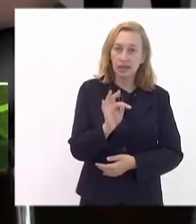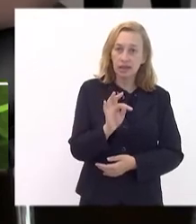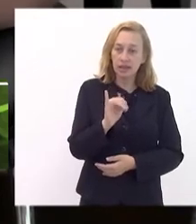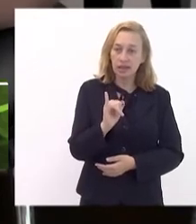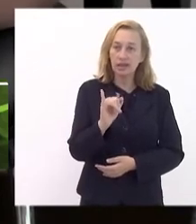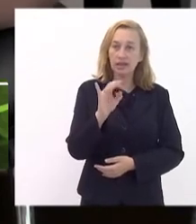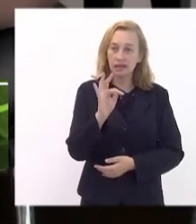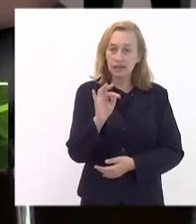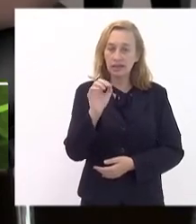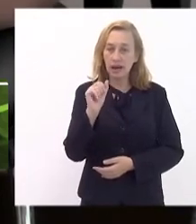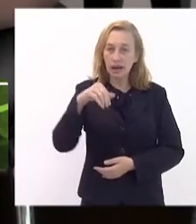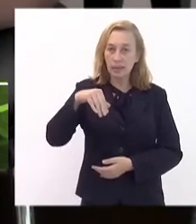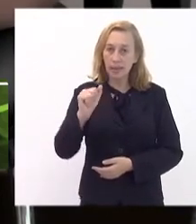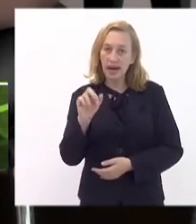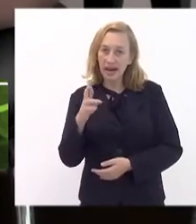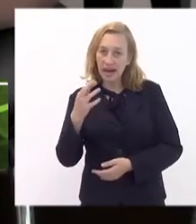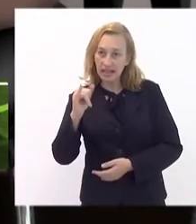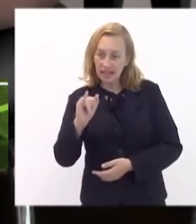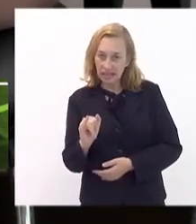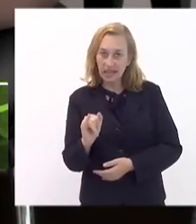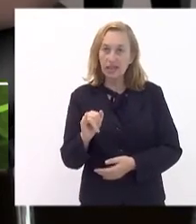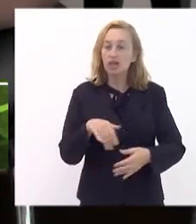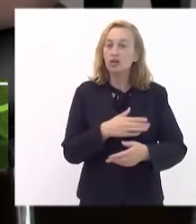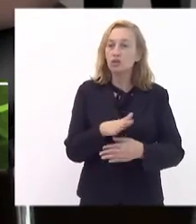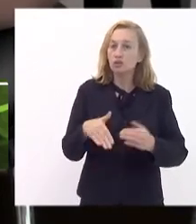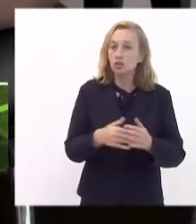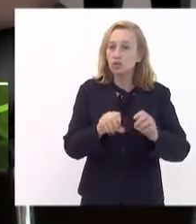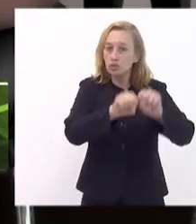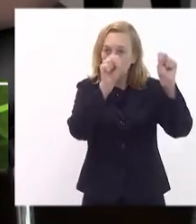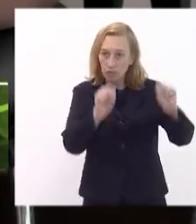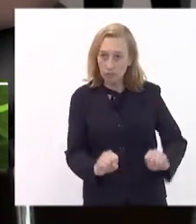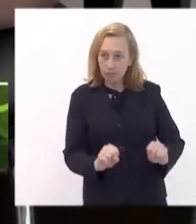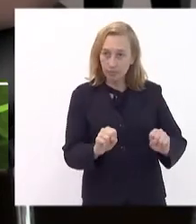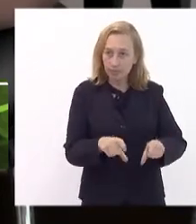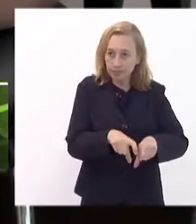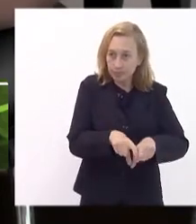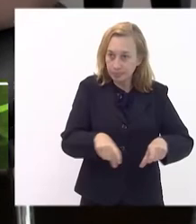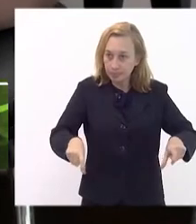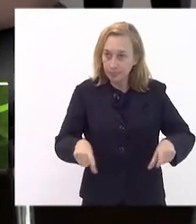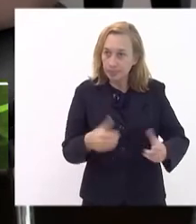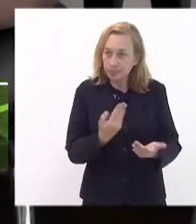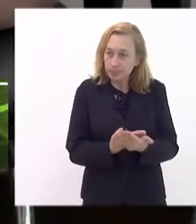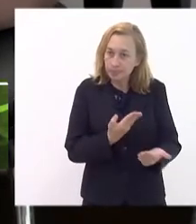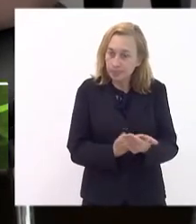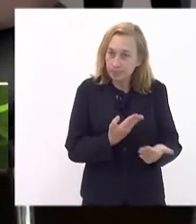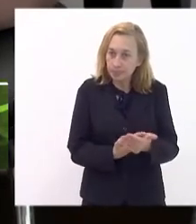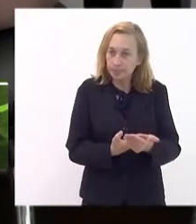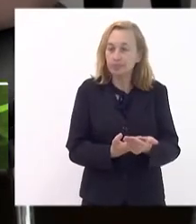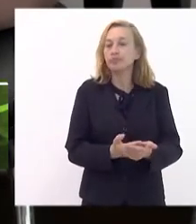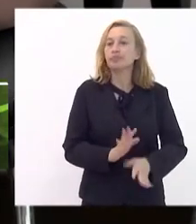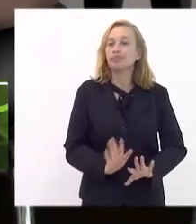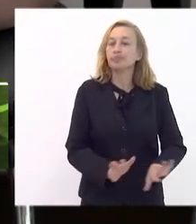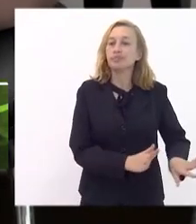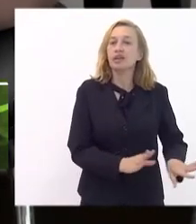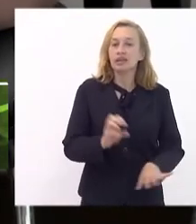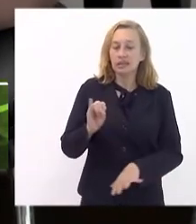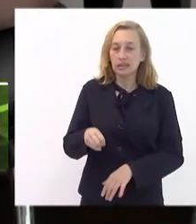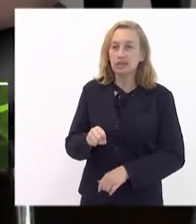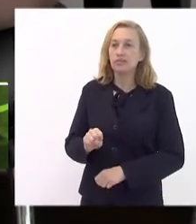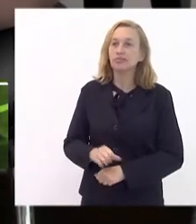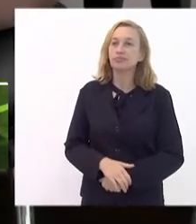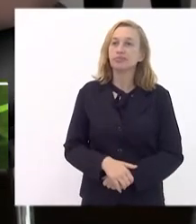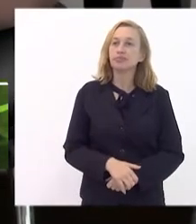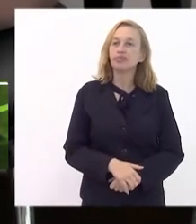Então, todo esse sistema hidráulico de Petrópolis está sendo estudado nesse sim, projeto. Sim, querida, mas olha só.